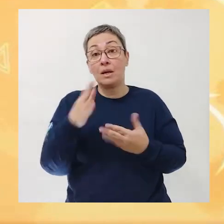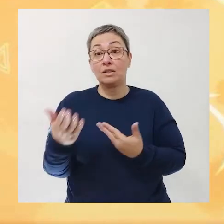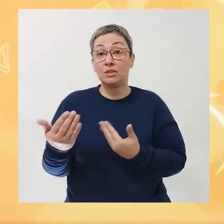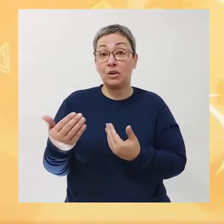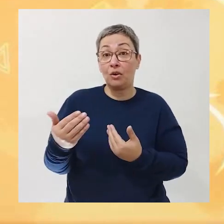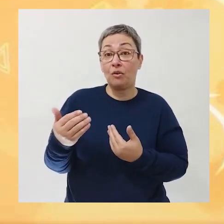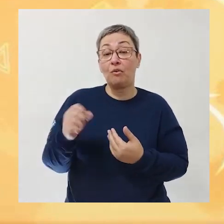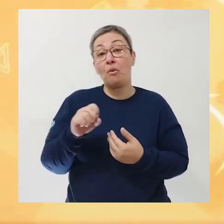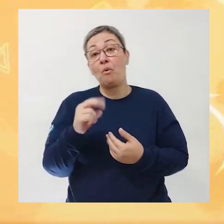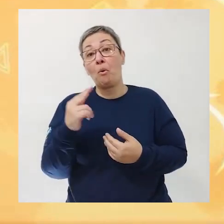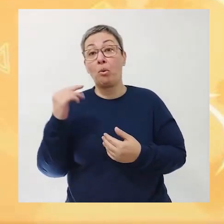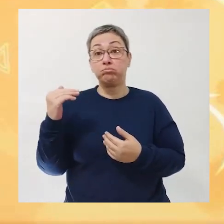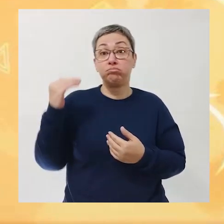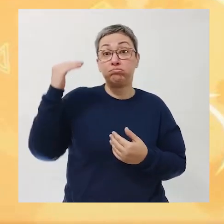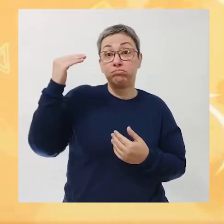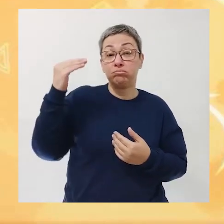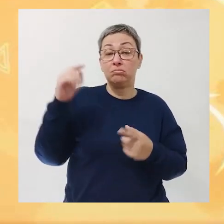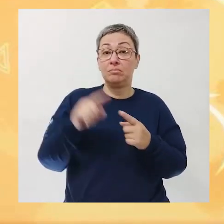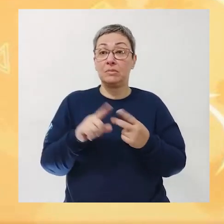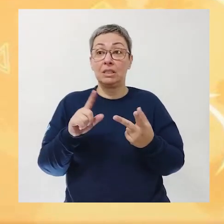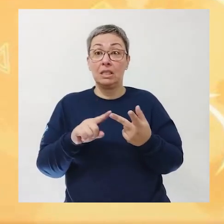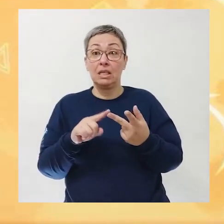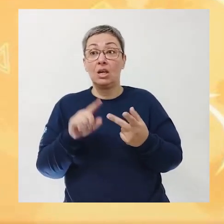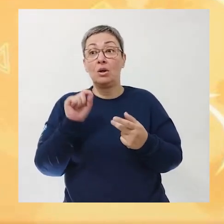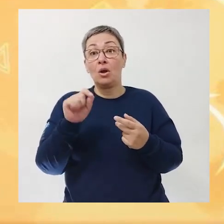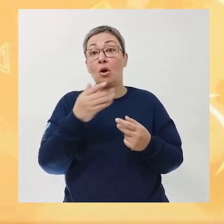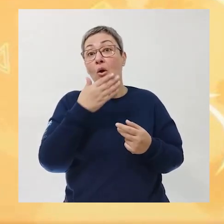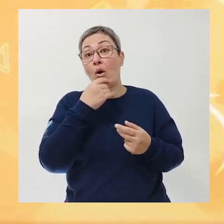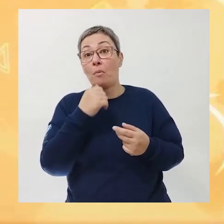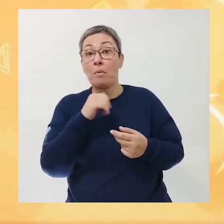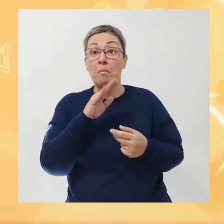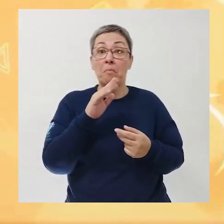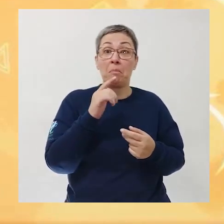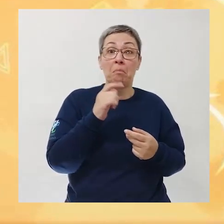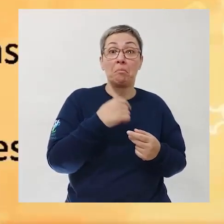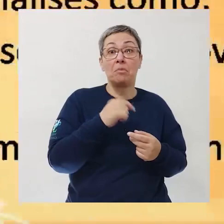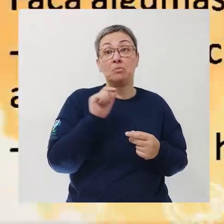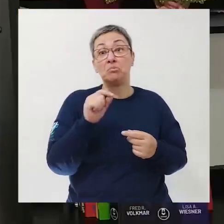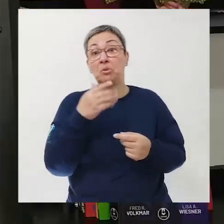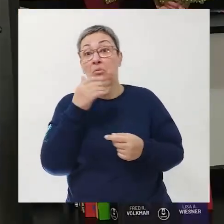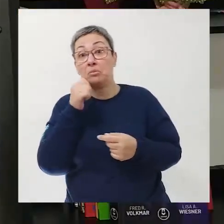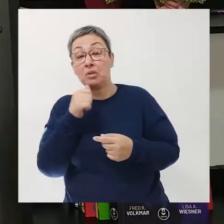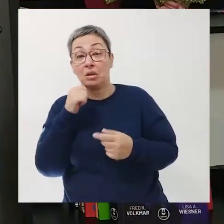adultos, se há mais homens ou mulheres.